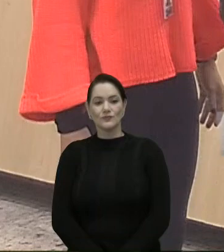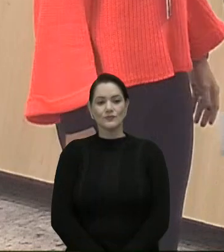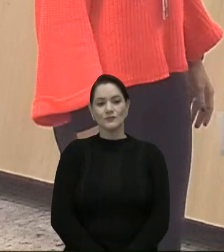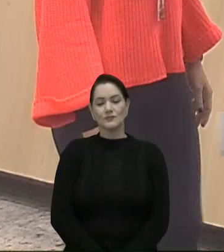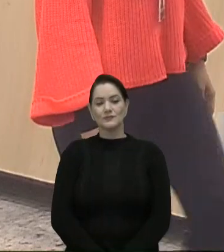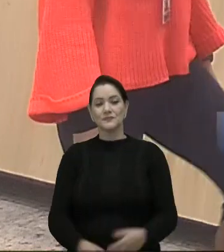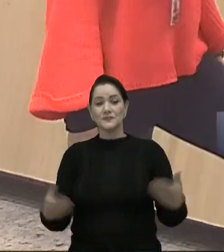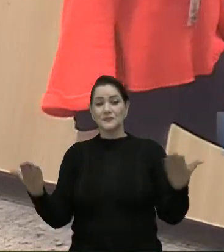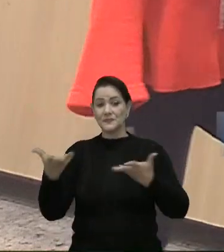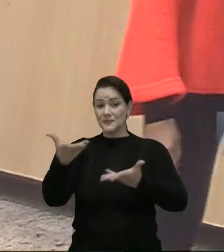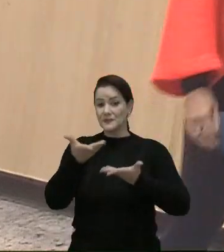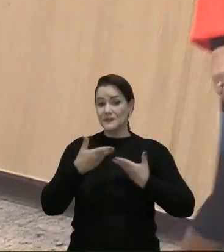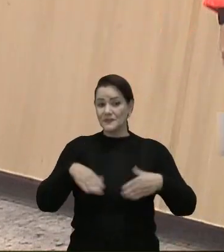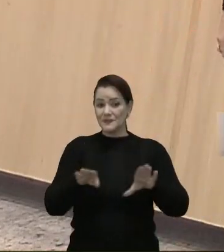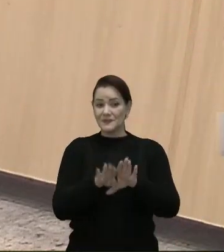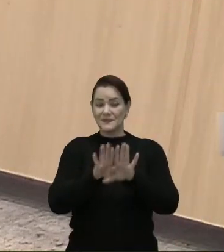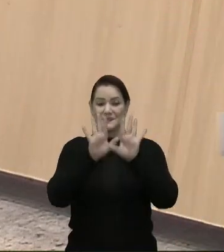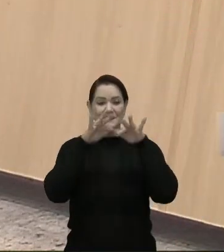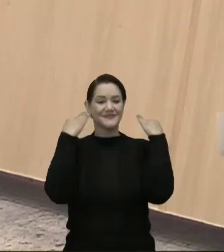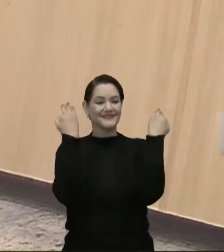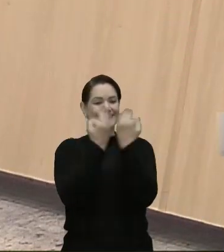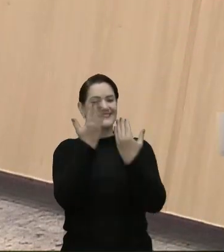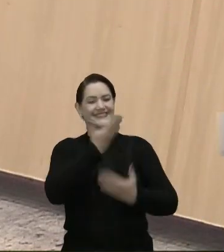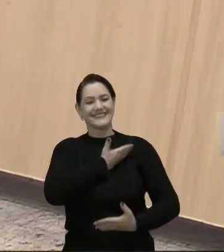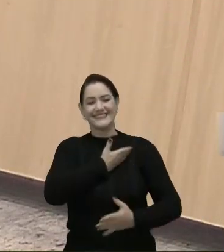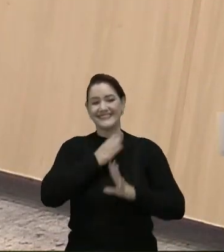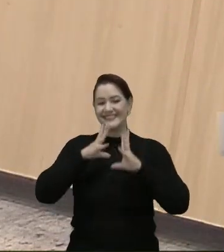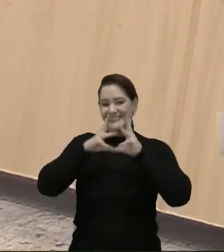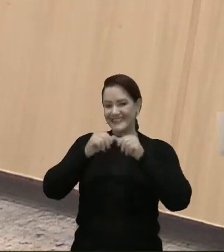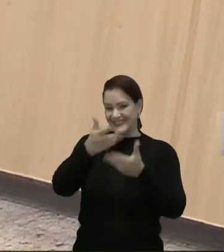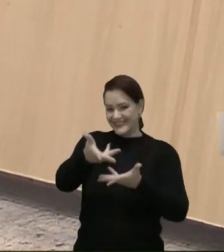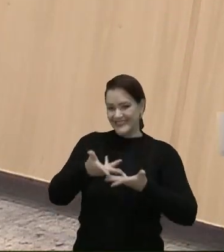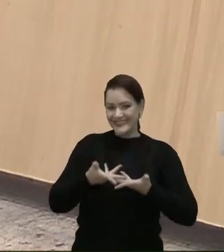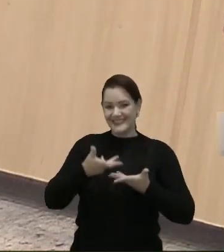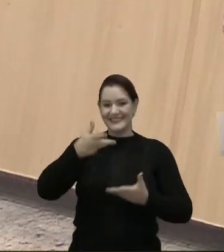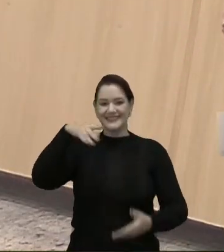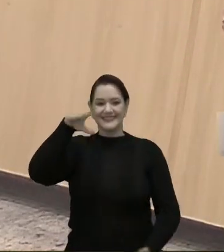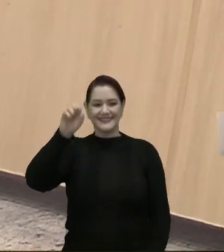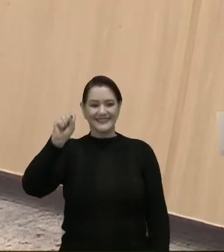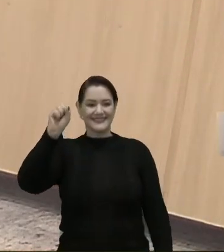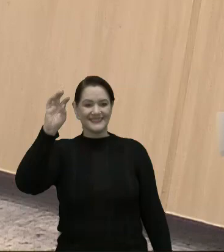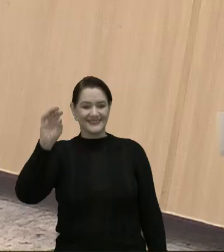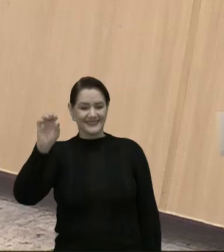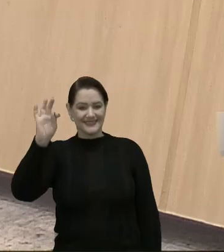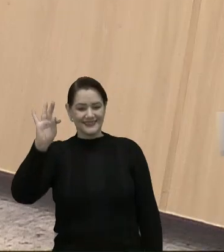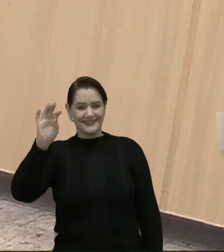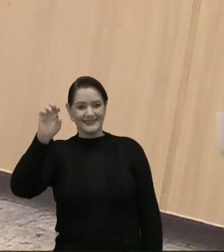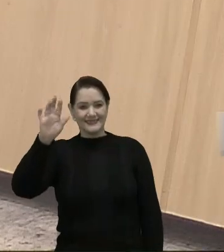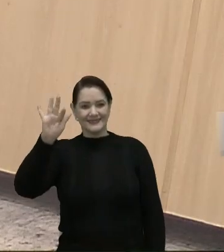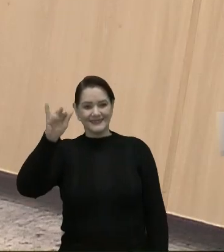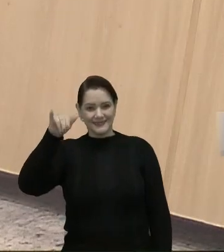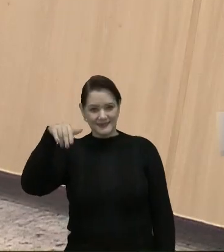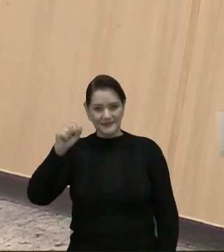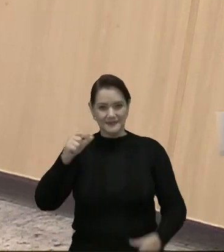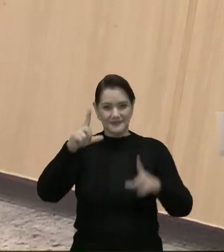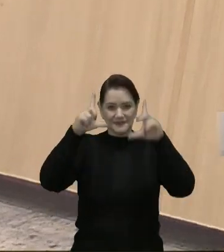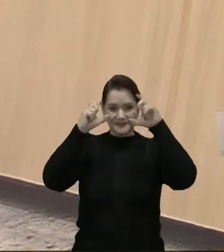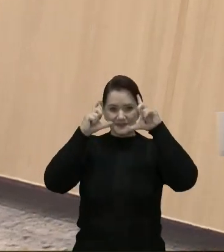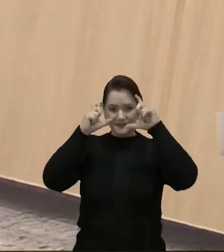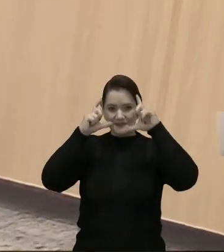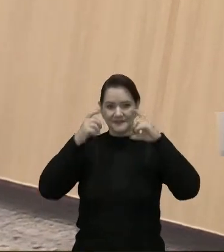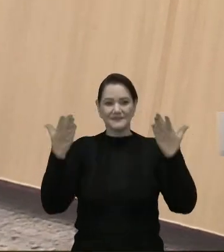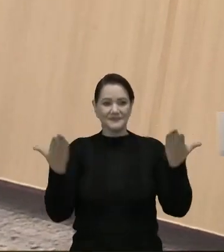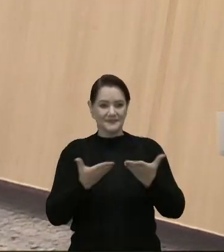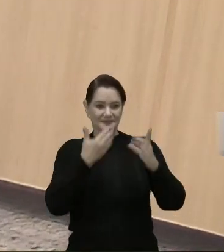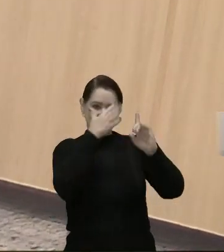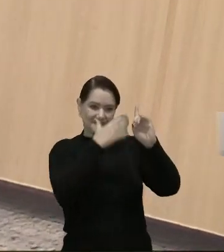Nós já convidamos também os familiares, os amigos, todos os convidados da Stephanie para que possam vir até o plenário para fazer a foto com ela.